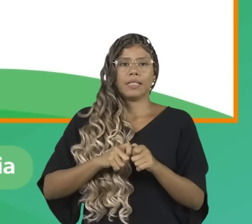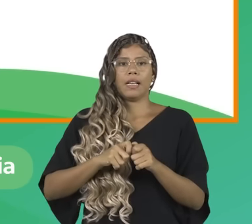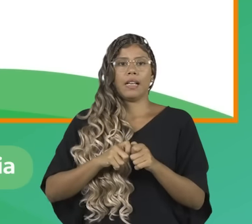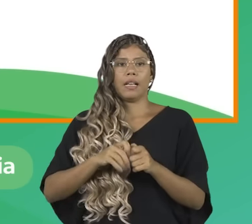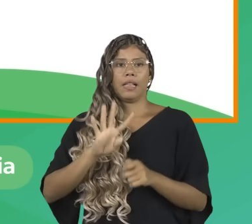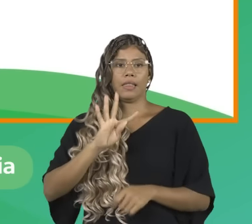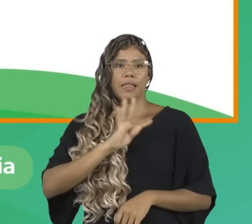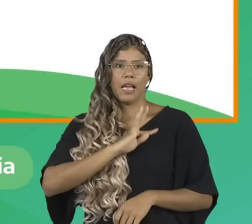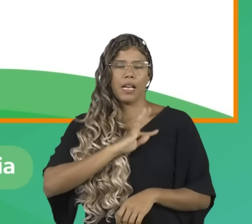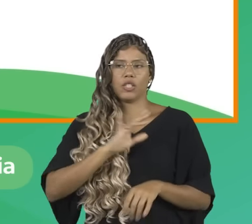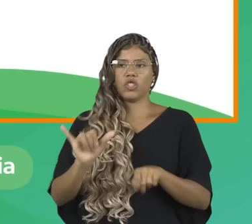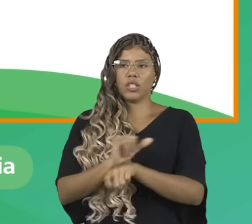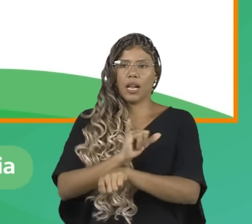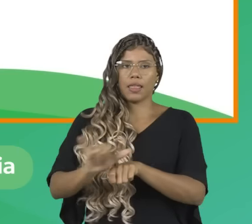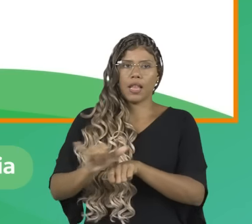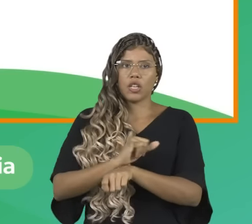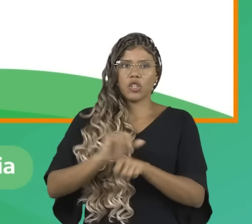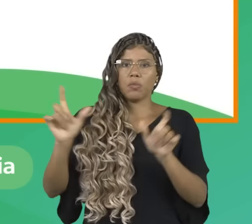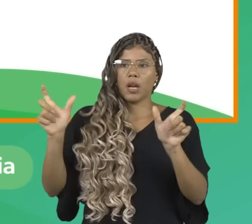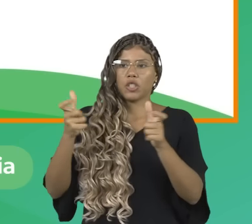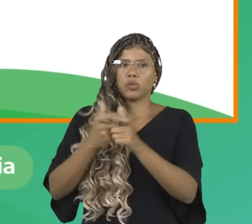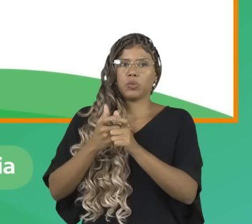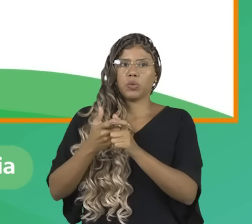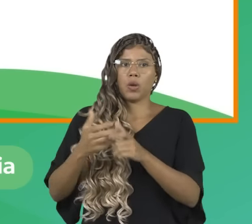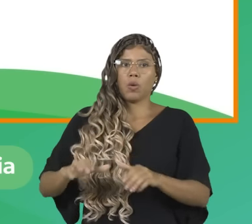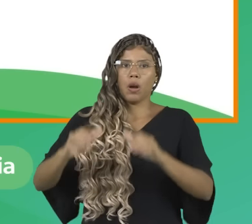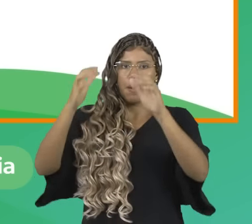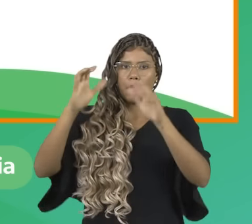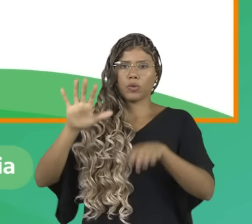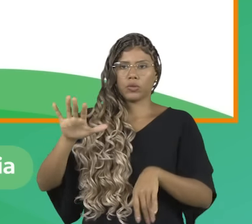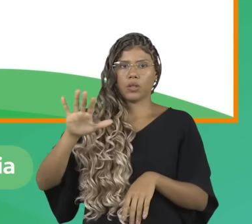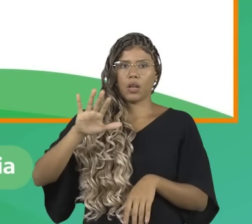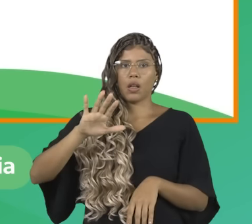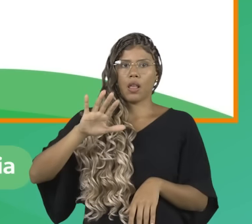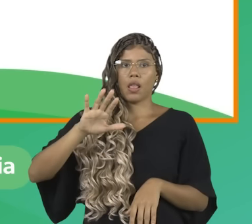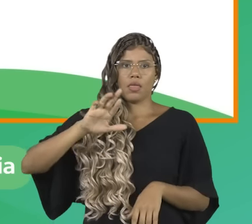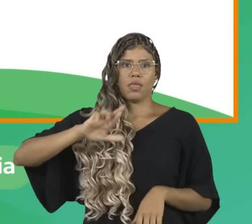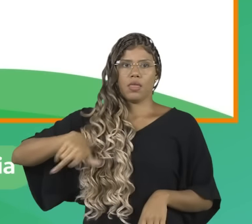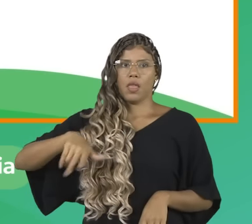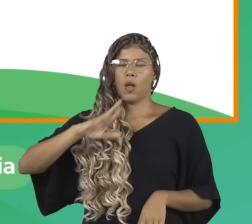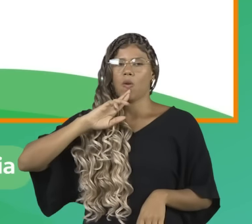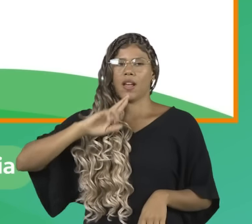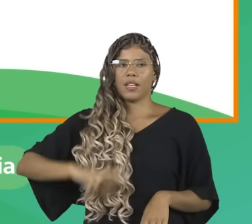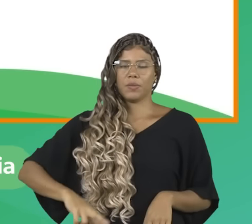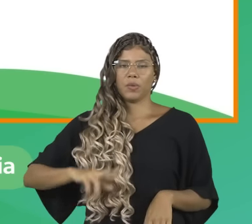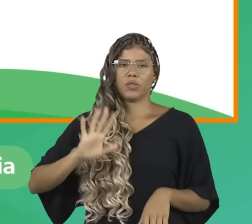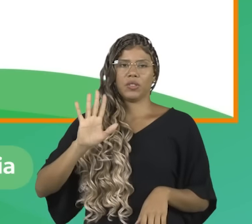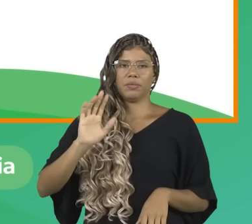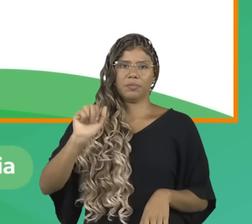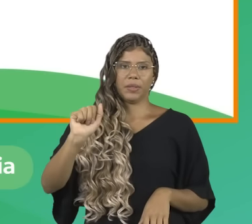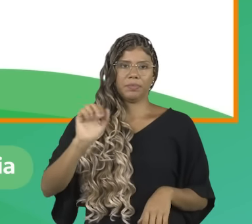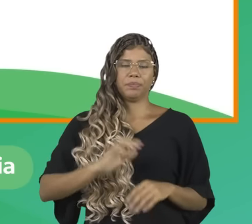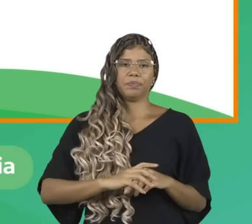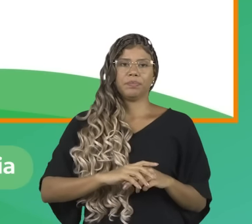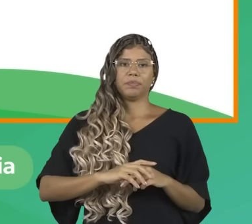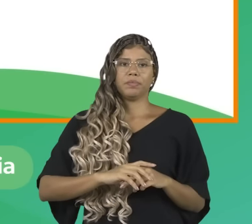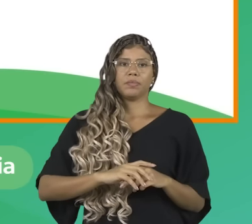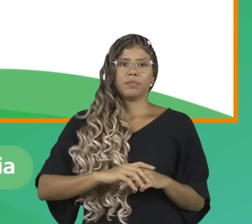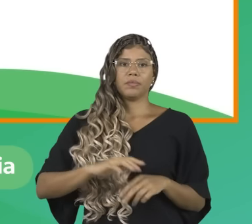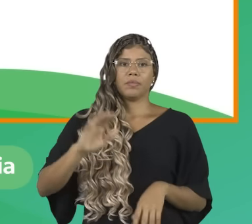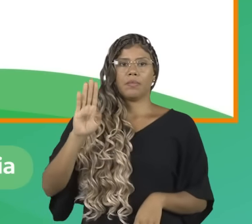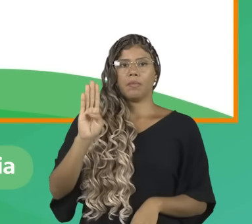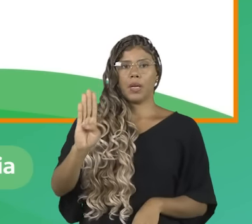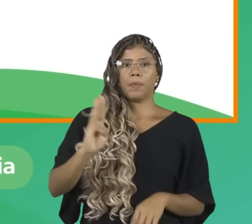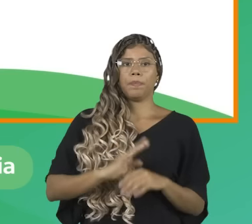aceitável, então não é o item que nós queremos, que é a resposta incorreta, né? B. Criar programas de reflorestamento, principalmente em áreas